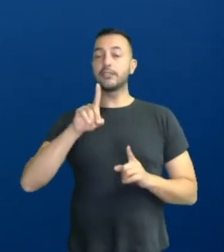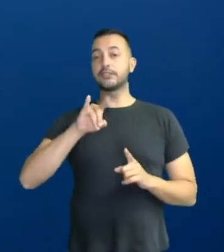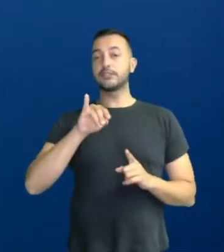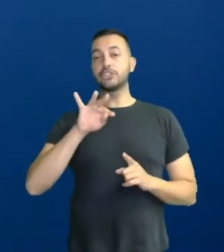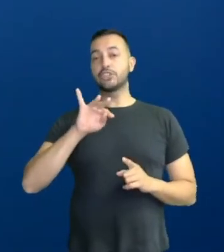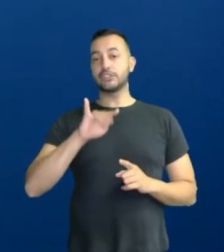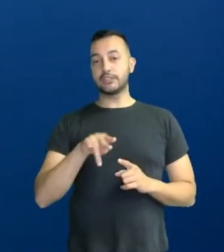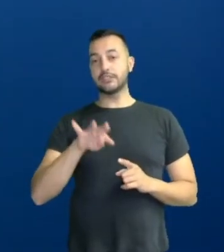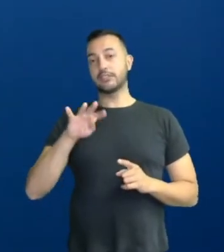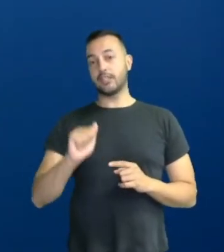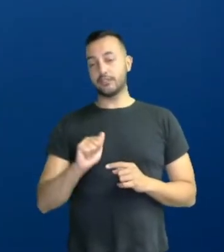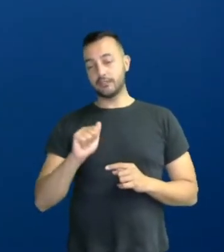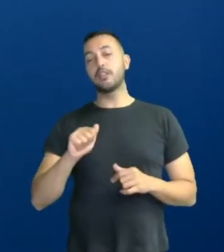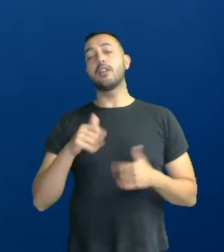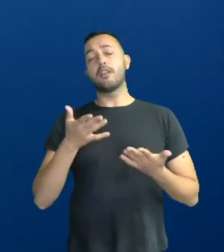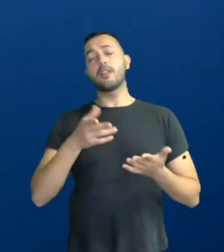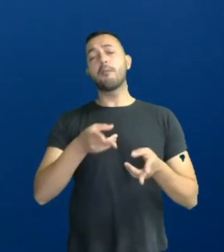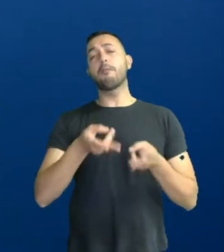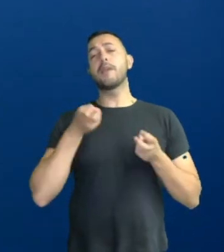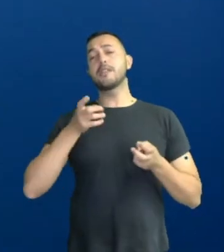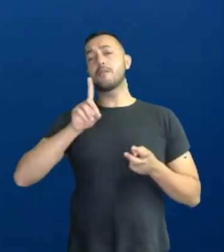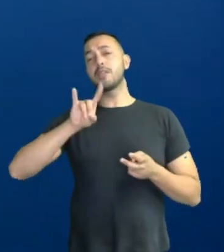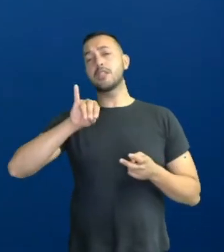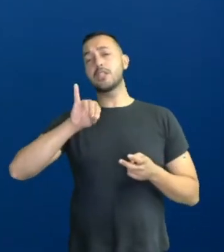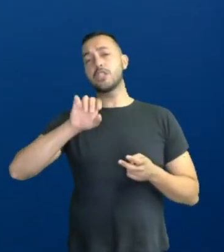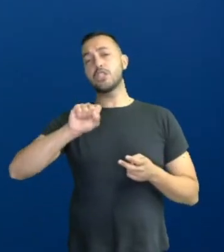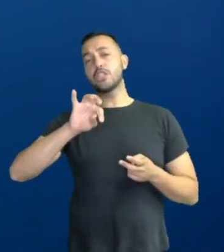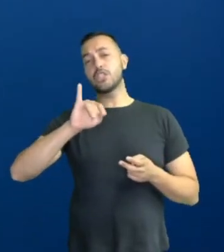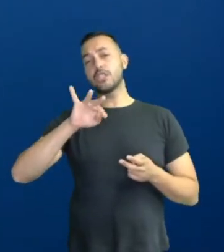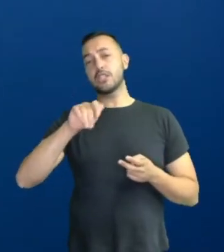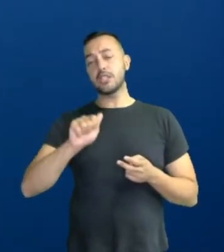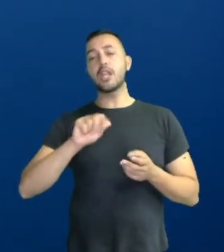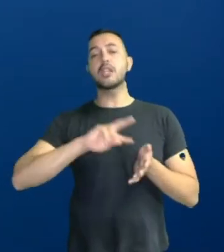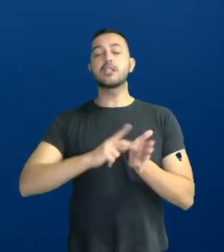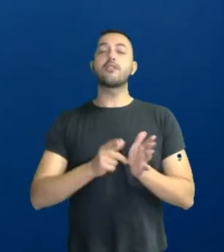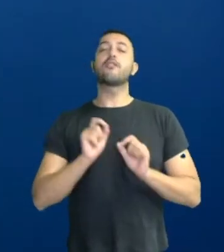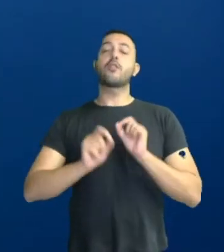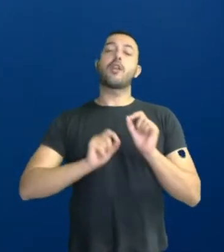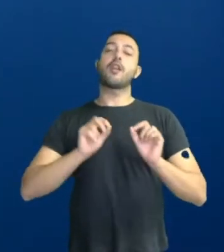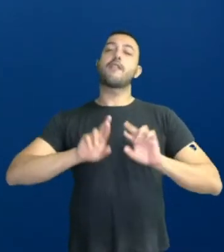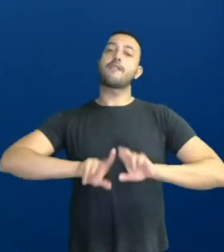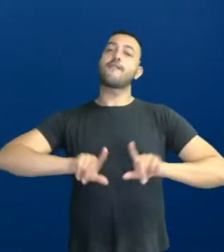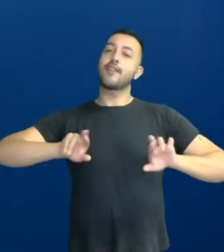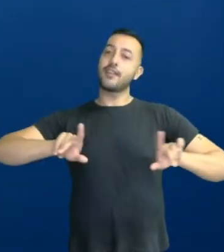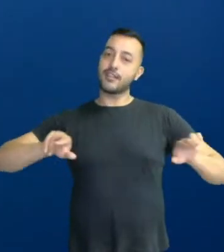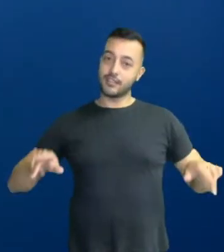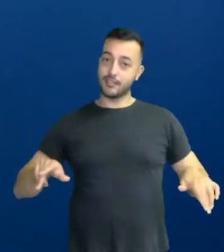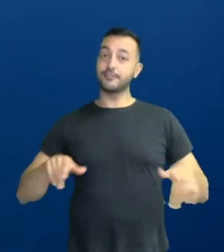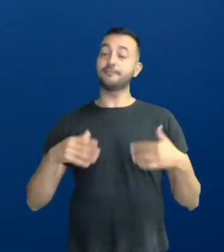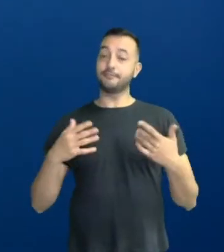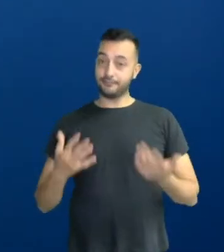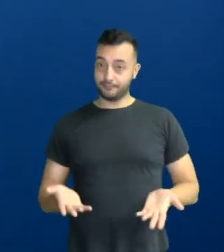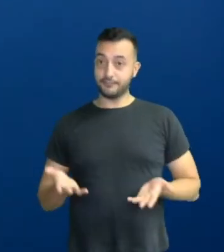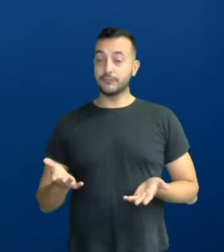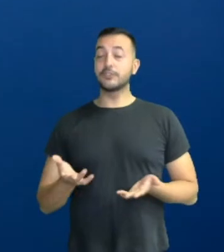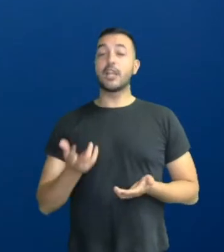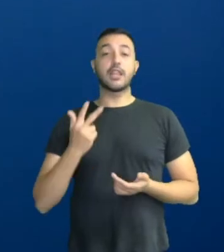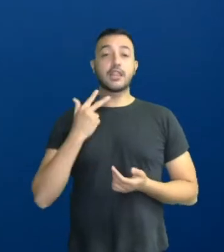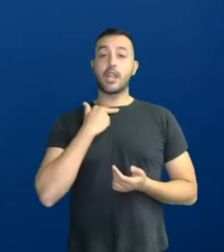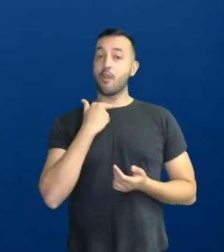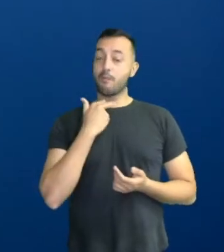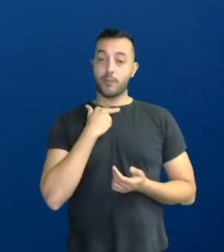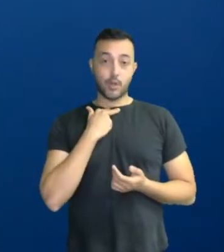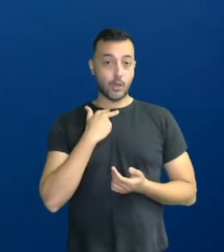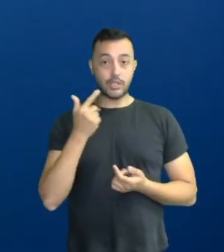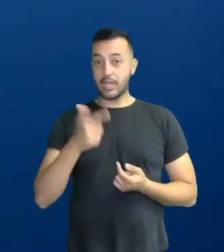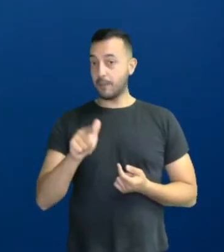Então, quando você perceber a palavra distinta, você já vai saber. Distintos quer dizer que é diferentes. Ou seja, não pode